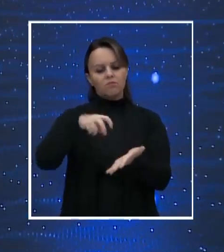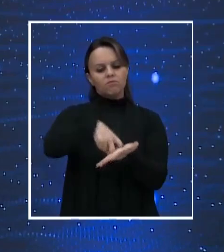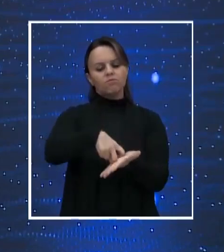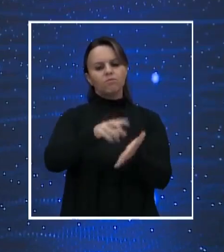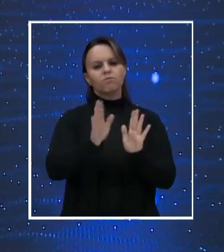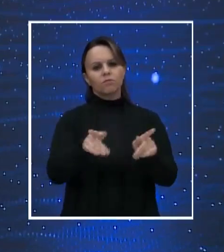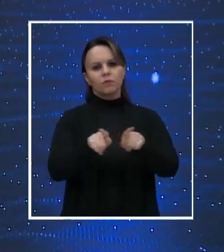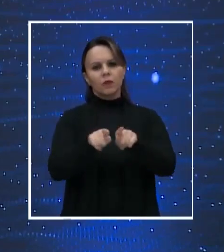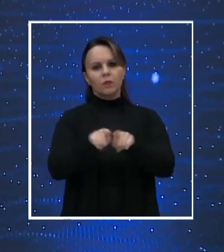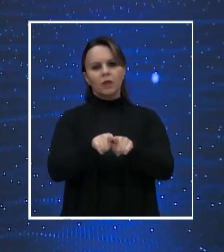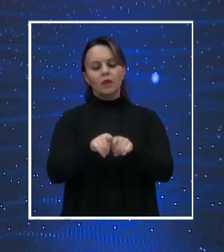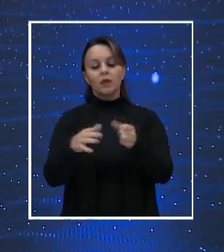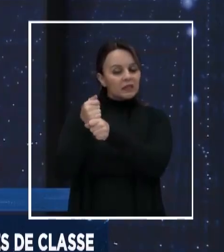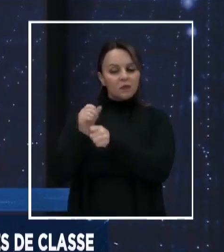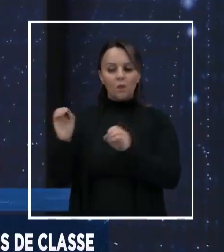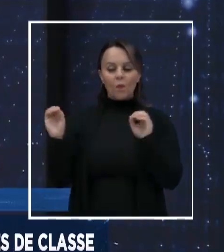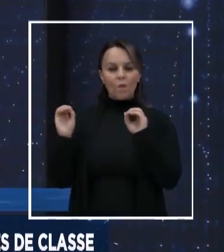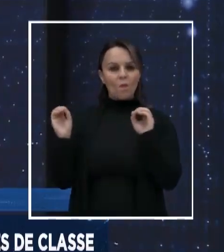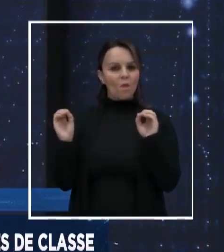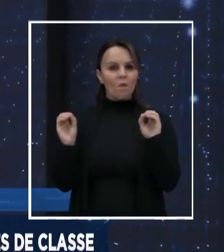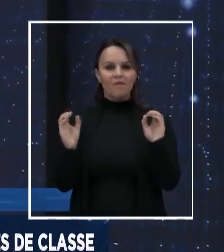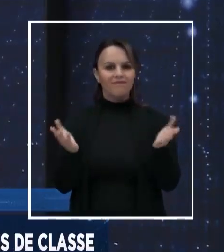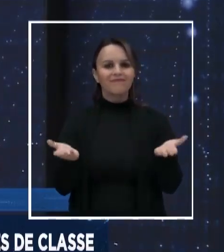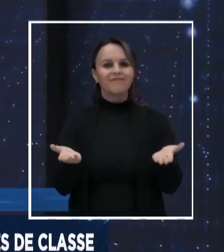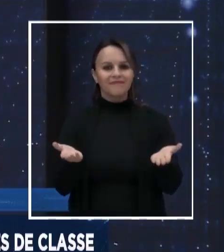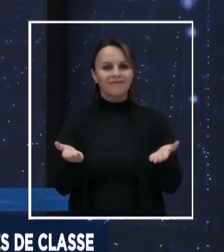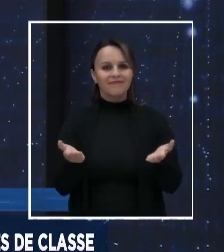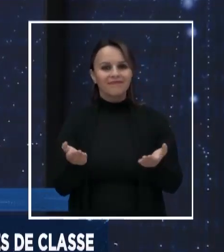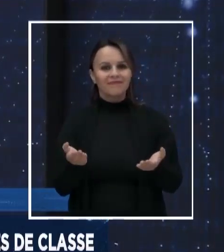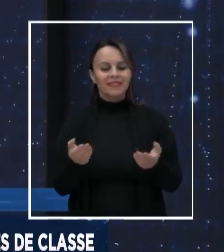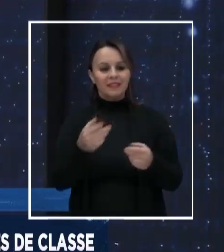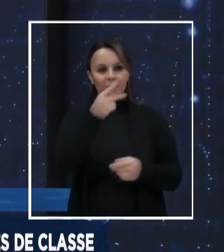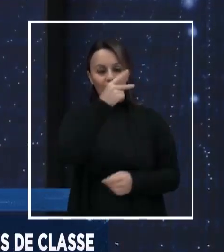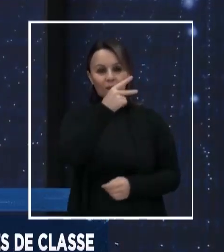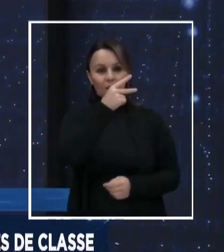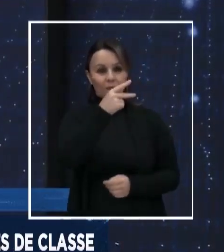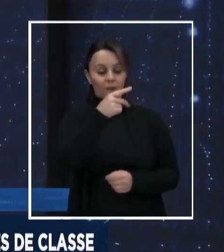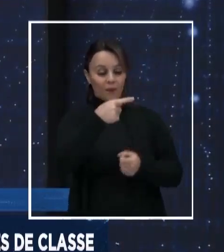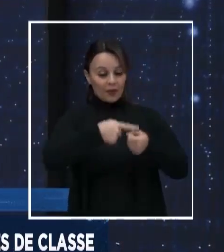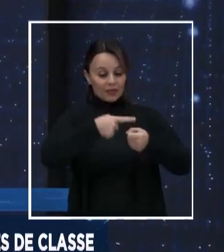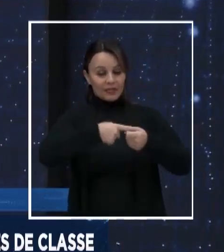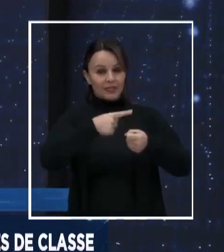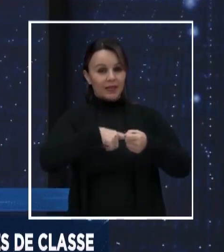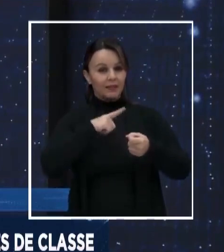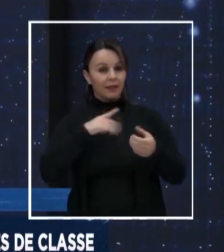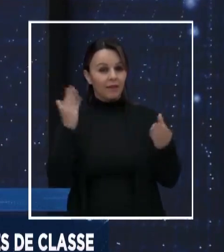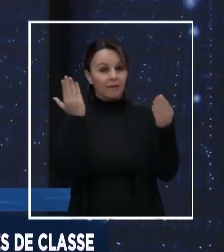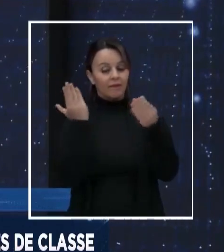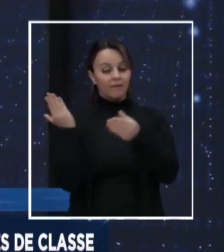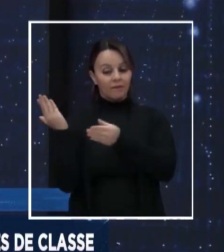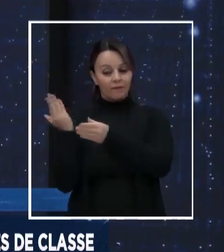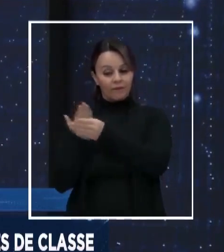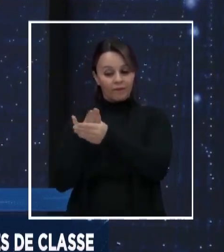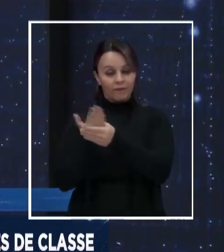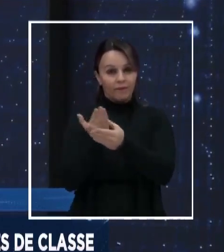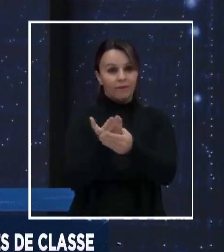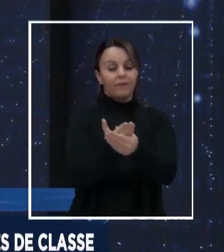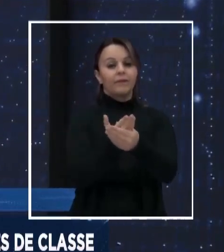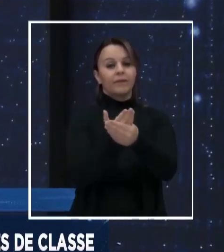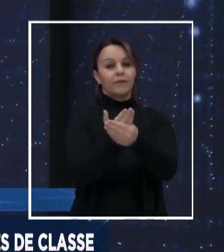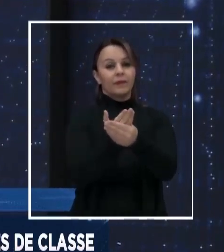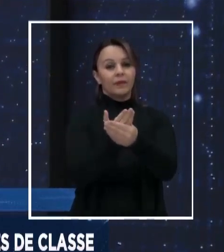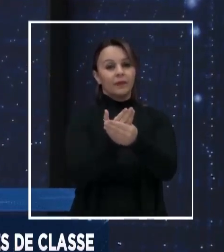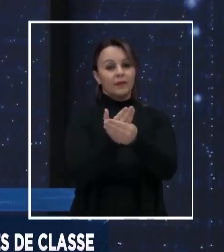da responsabilidade que é sim do município. O município tem mais de 500 ações que foi condenado a pagar